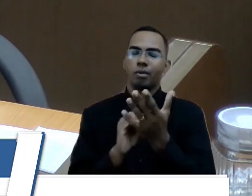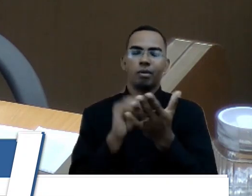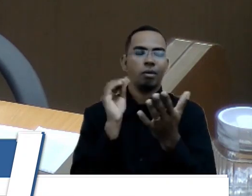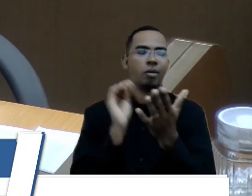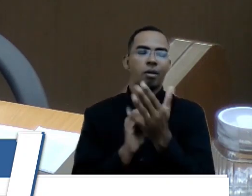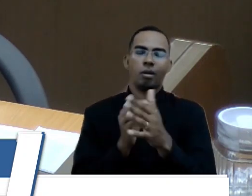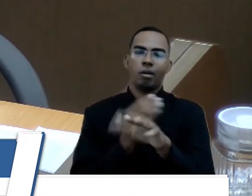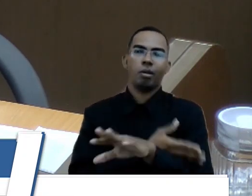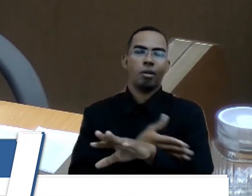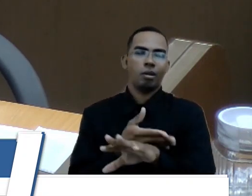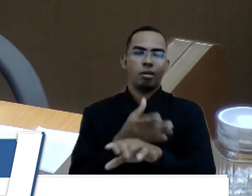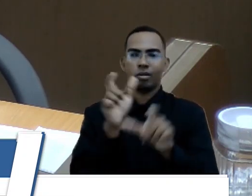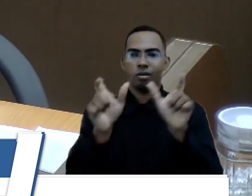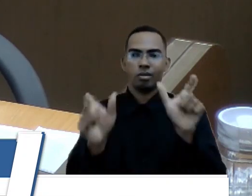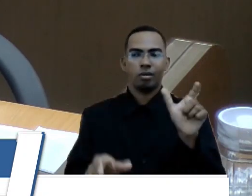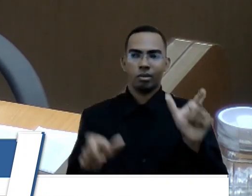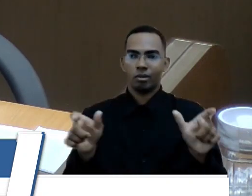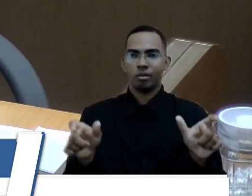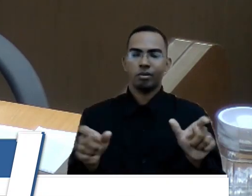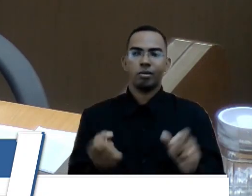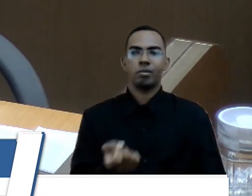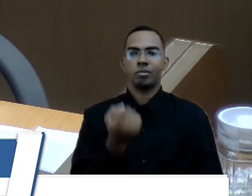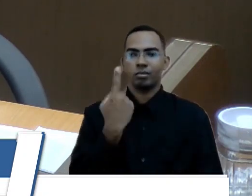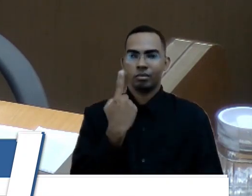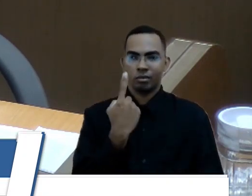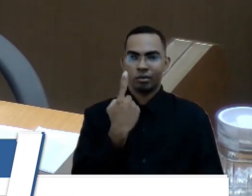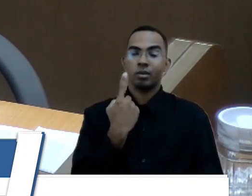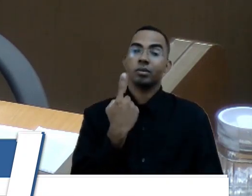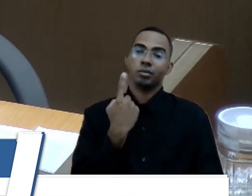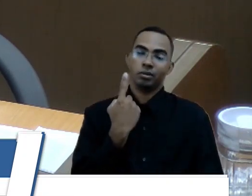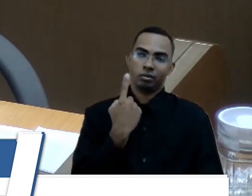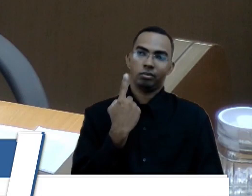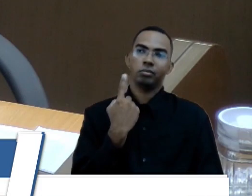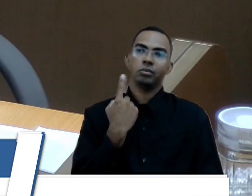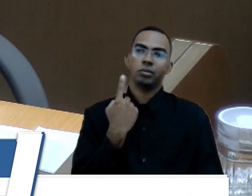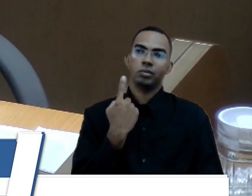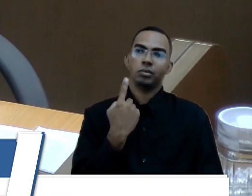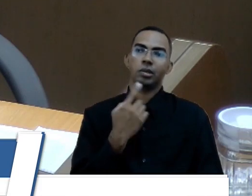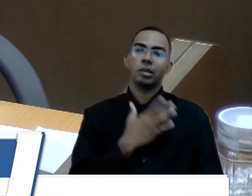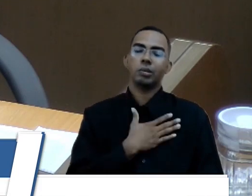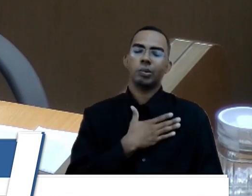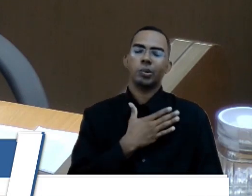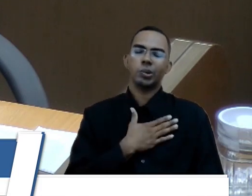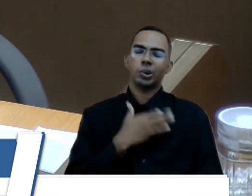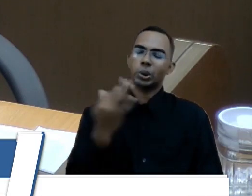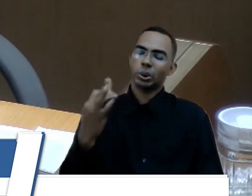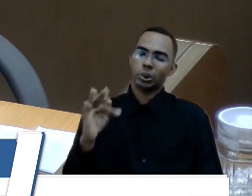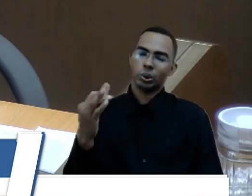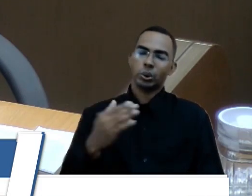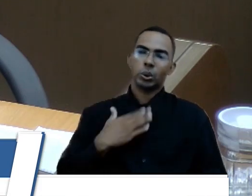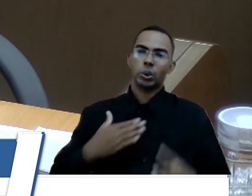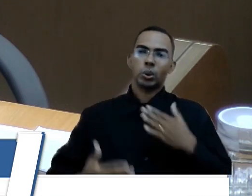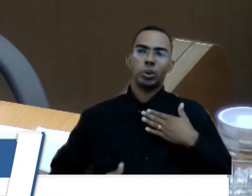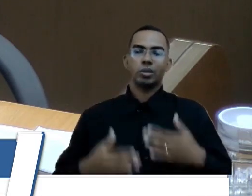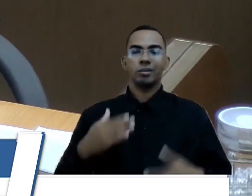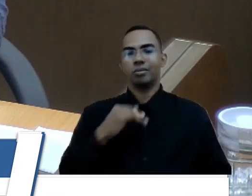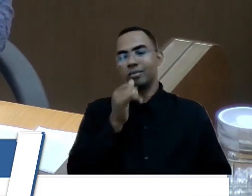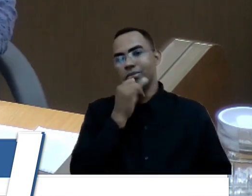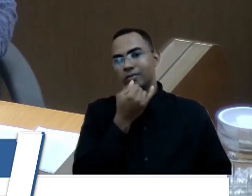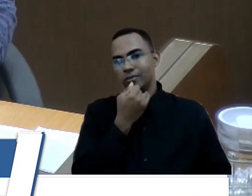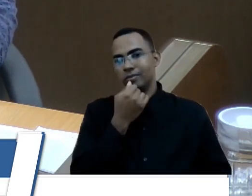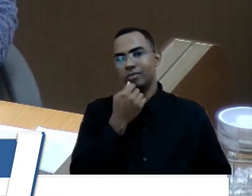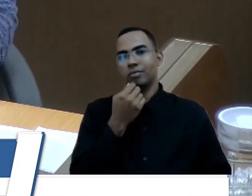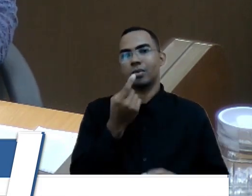das pessoas. É um absurdo. E a parte que mais dói no corpo humano, infelizmente, é o bolso.